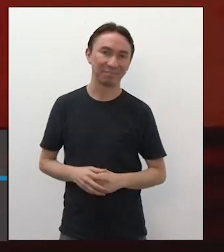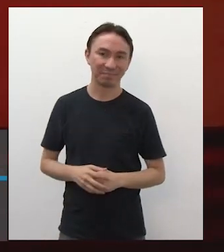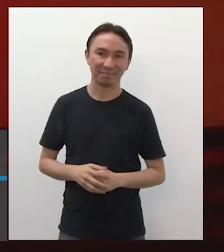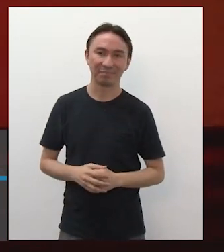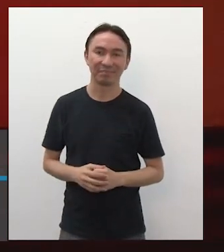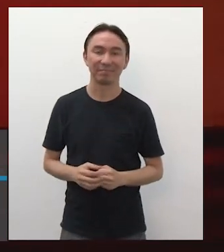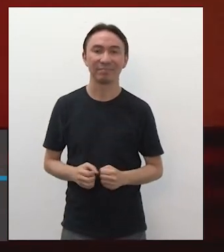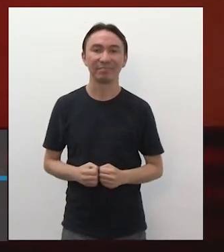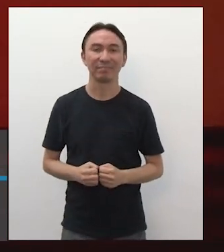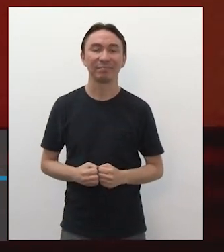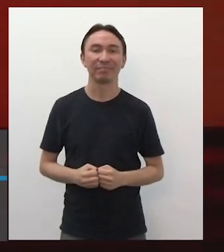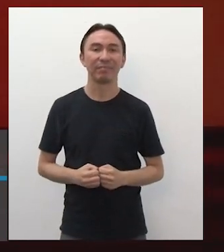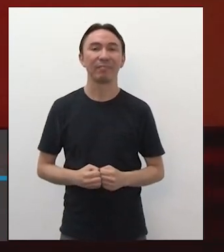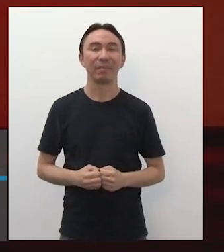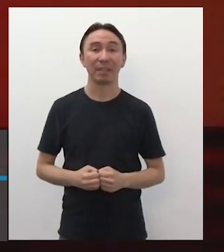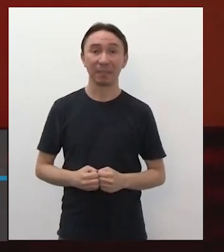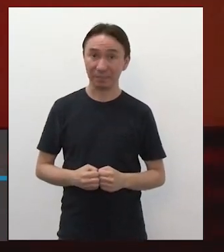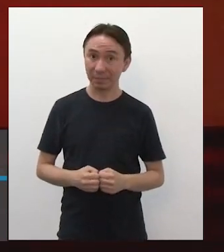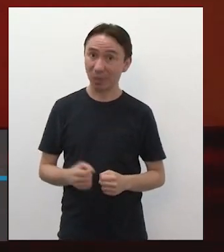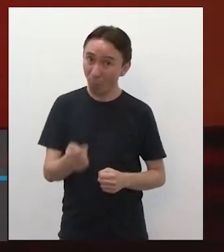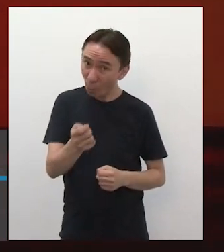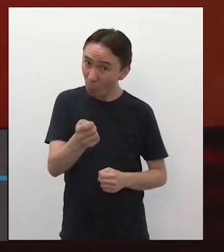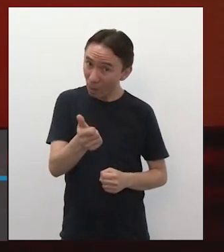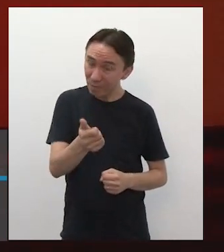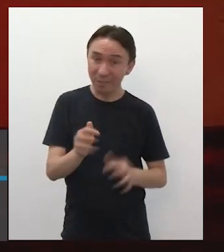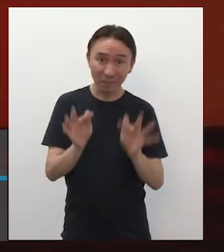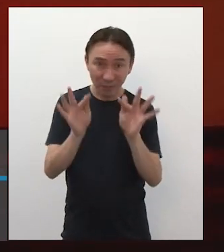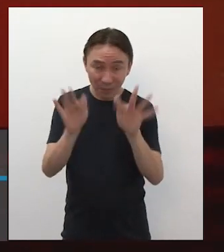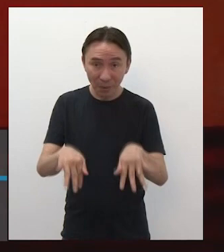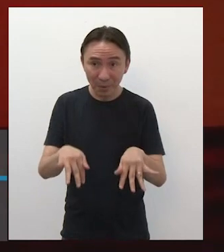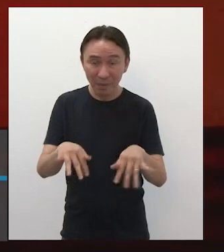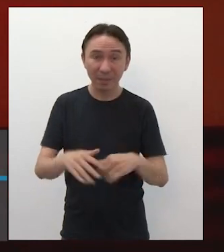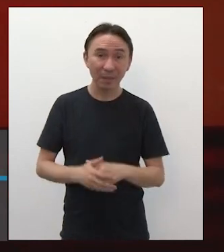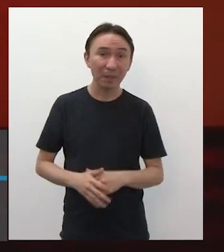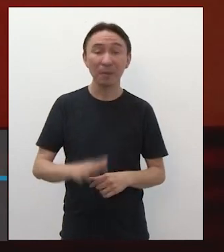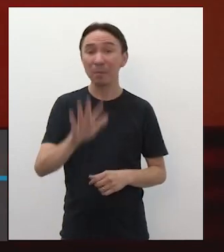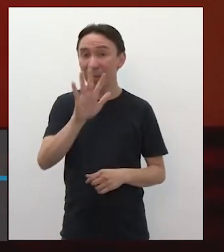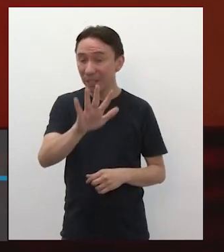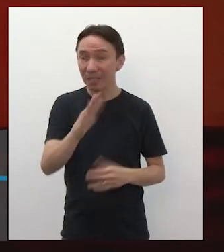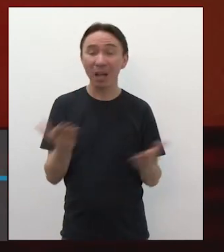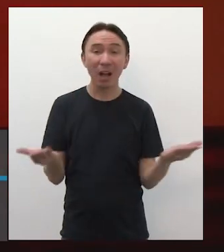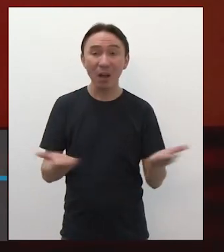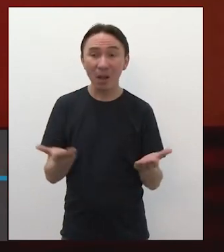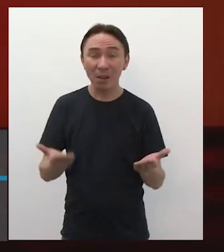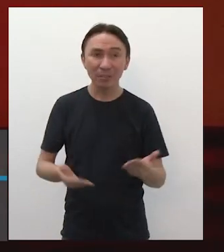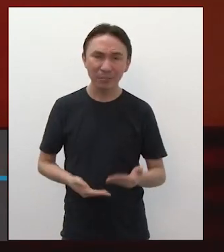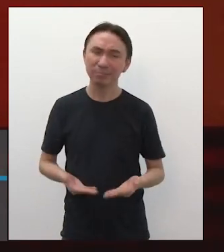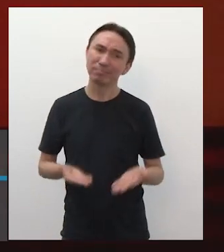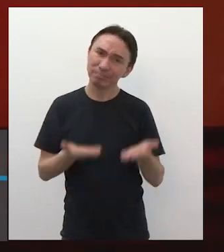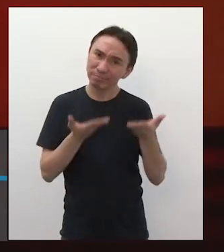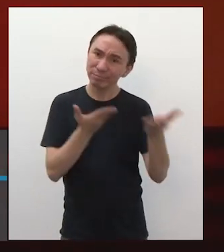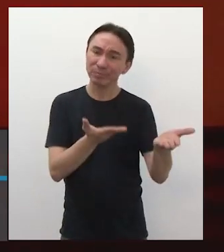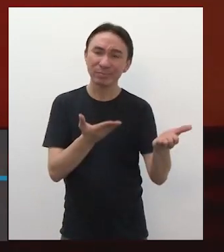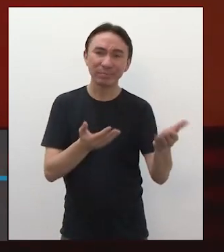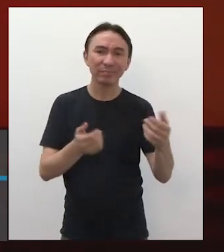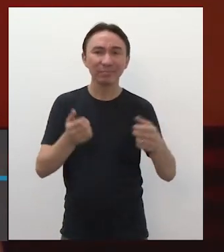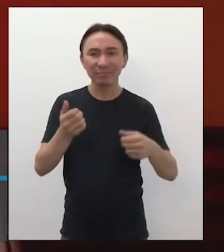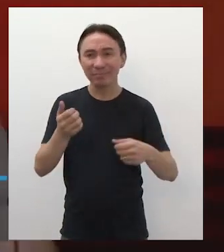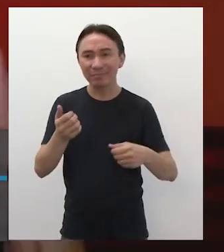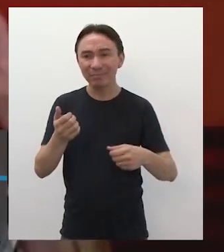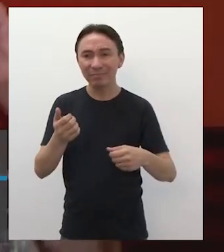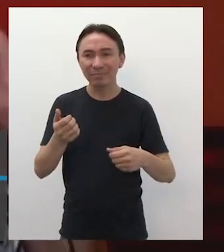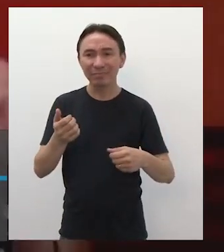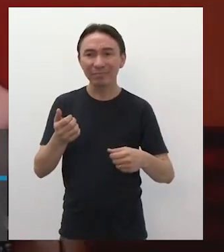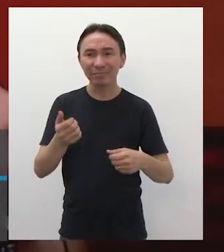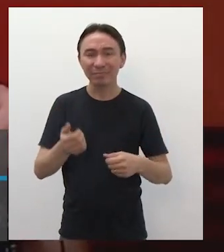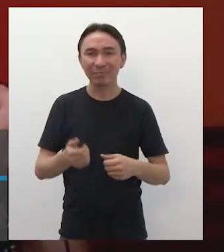acabar a nossa programação de hoje, e eu gostaria de passar a palavra para você, e a gente normalmente faz o